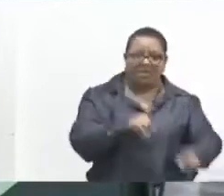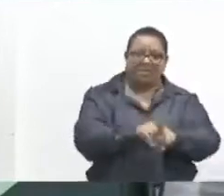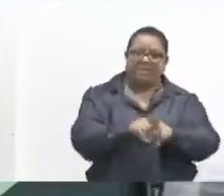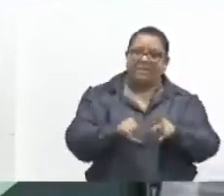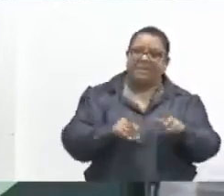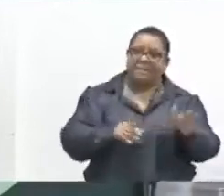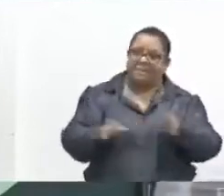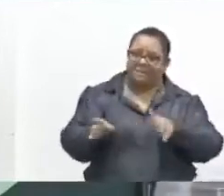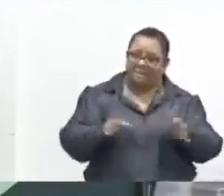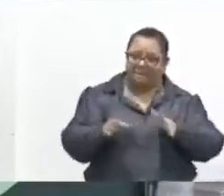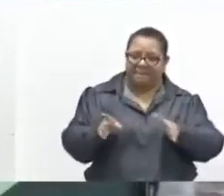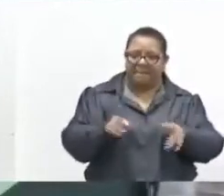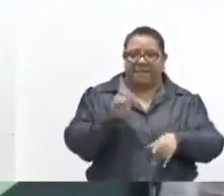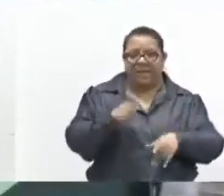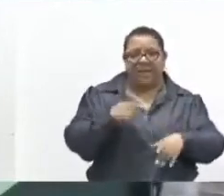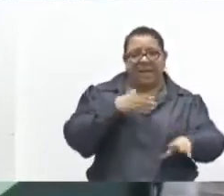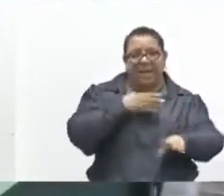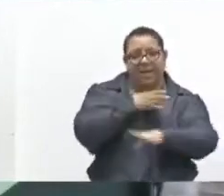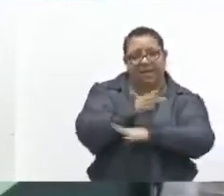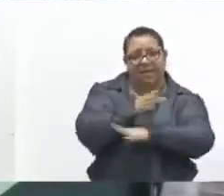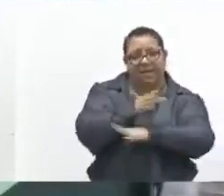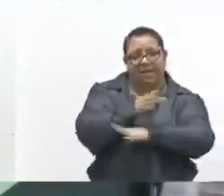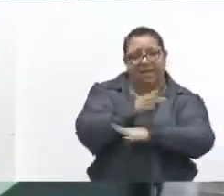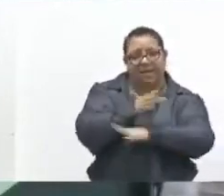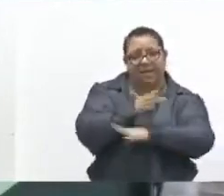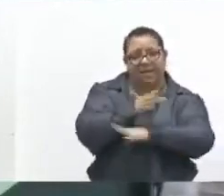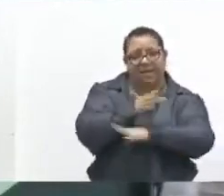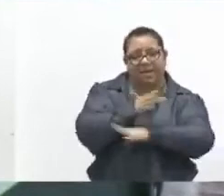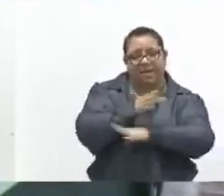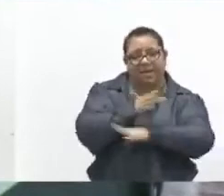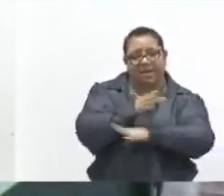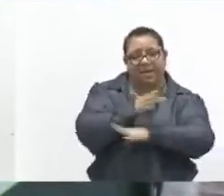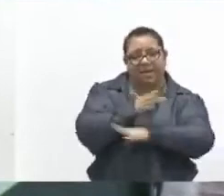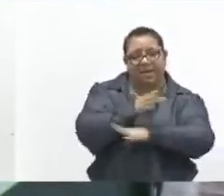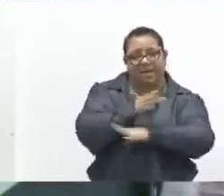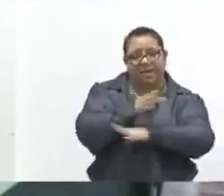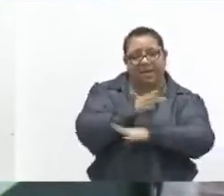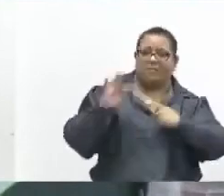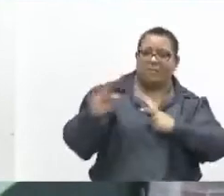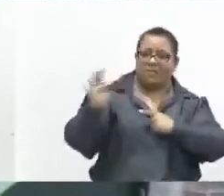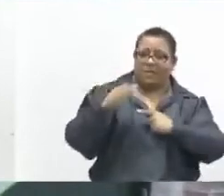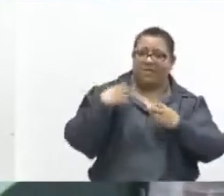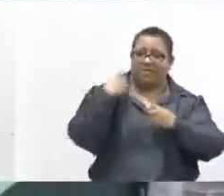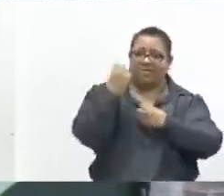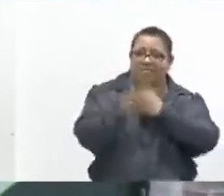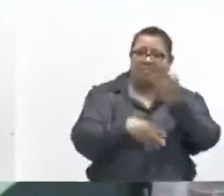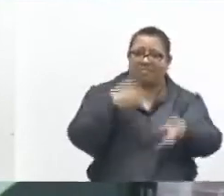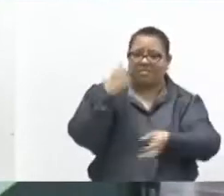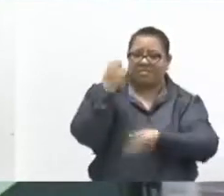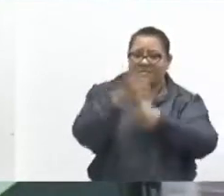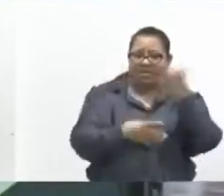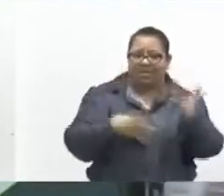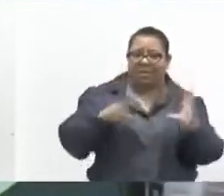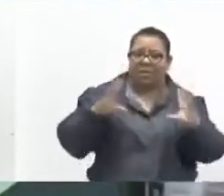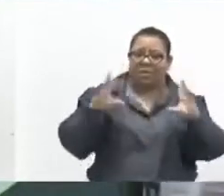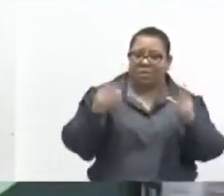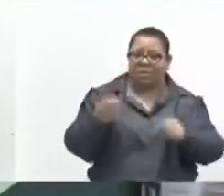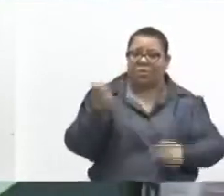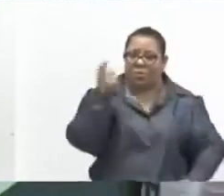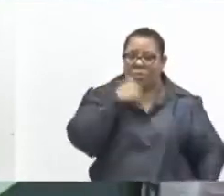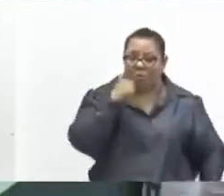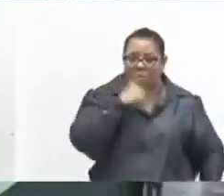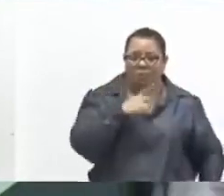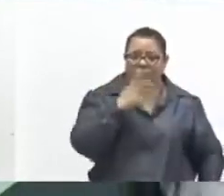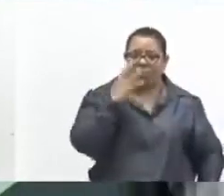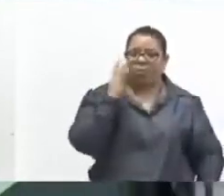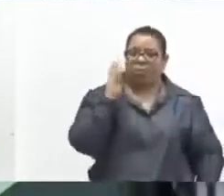estudantil. O estudante, ele entrou na universidade, ele tem que aproveitar tudo que a universidade tem a oferecer. Nós temos que consumir tudo da universidade nos nossos 4,